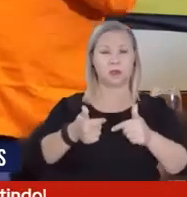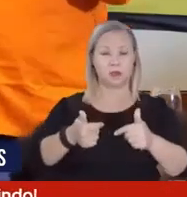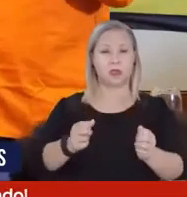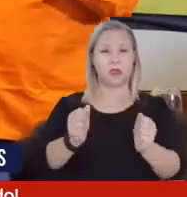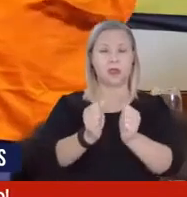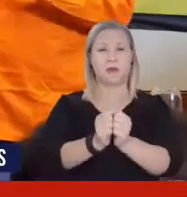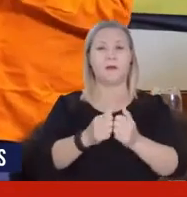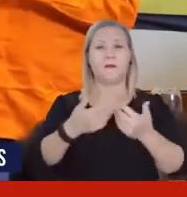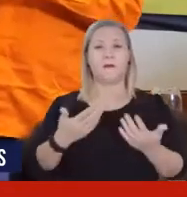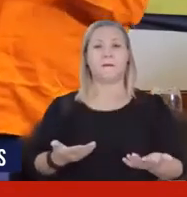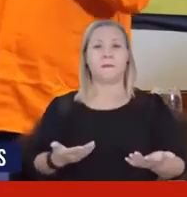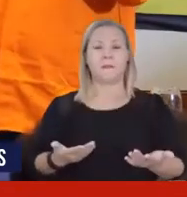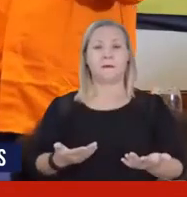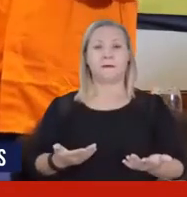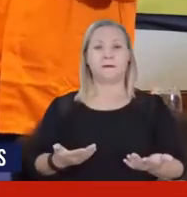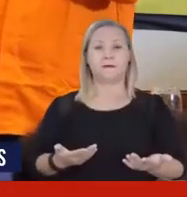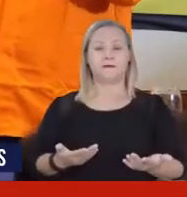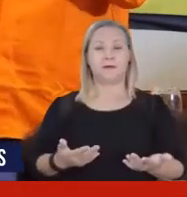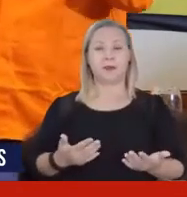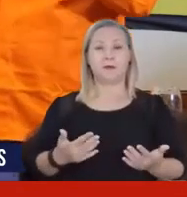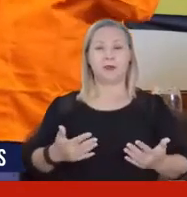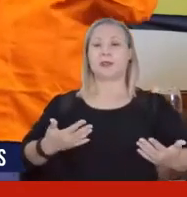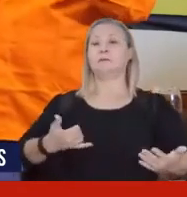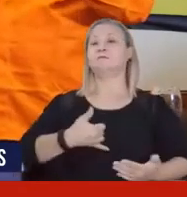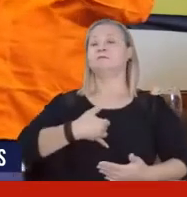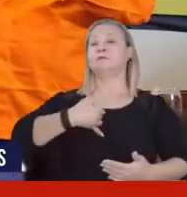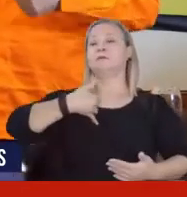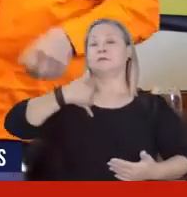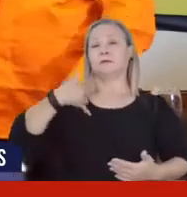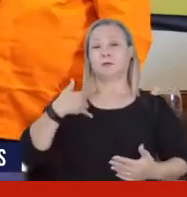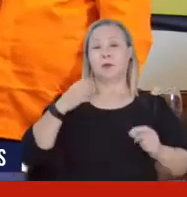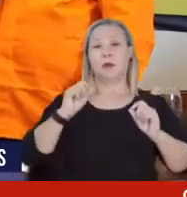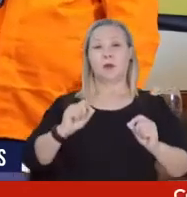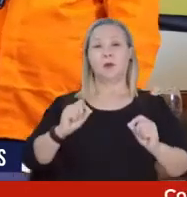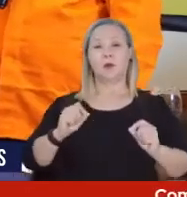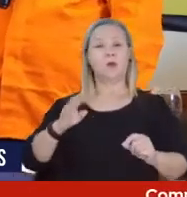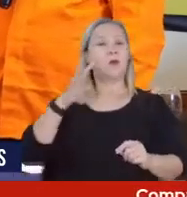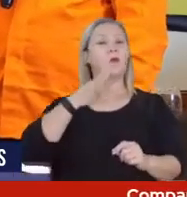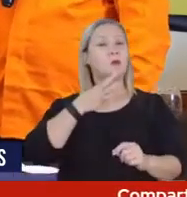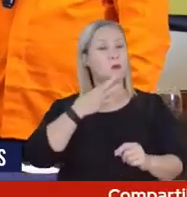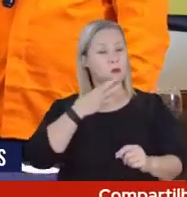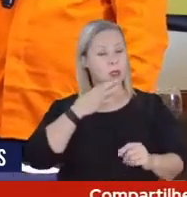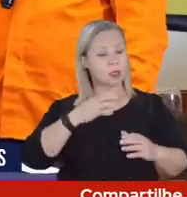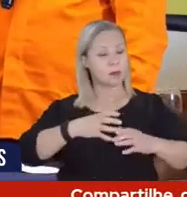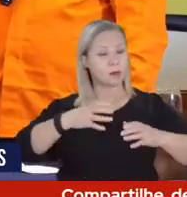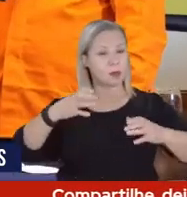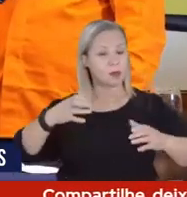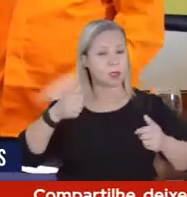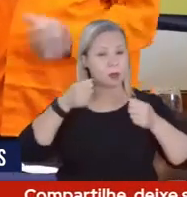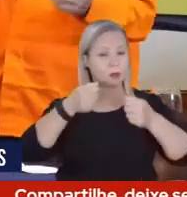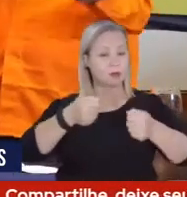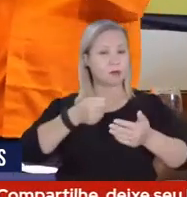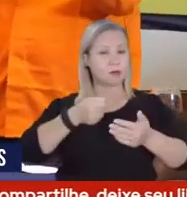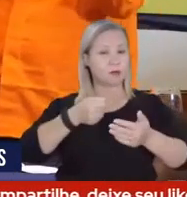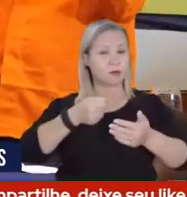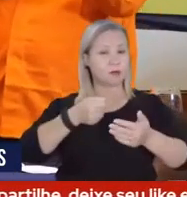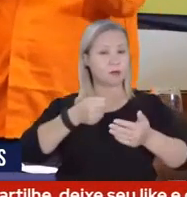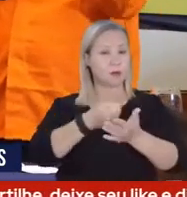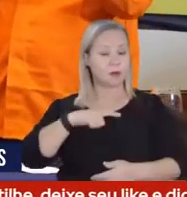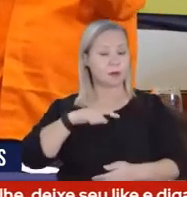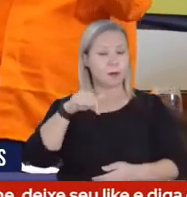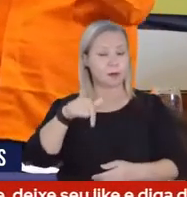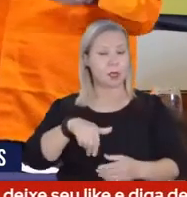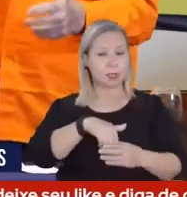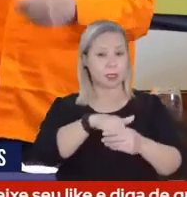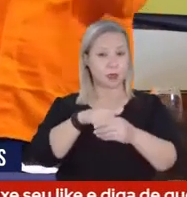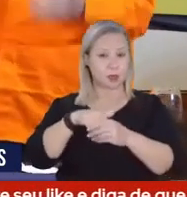com essa grandeza, conhecendo a dimensão da luta que nós vamos ter nessas eleições. Como eu disse, não escolheremos entre